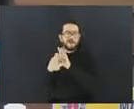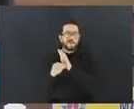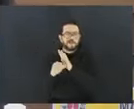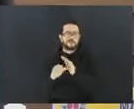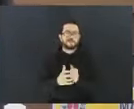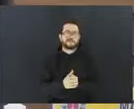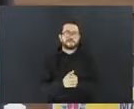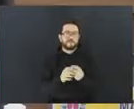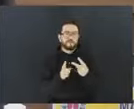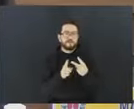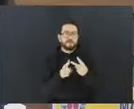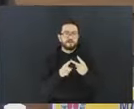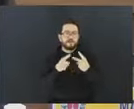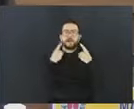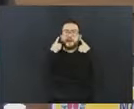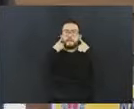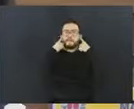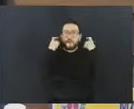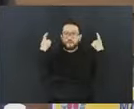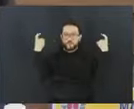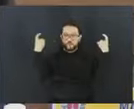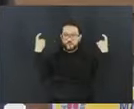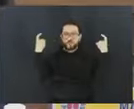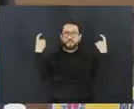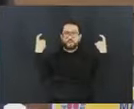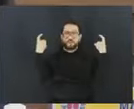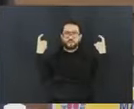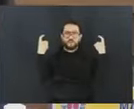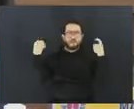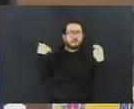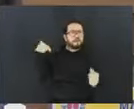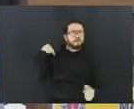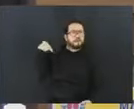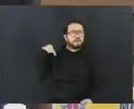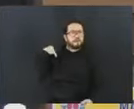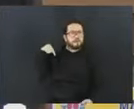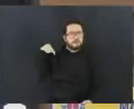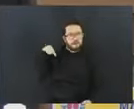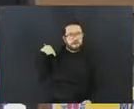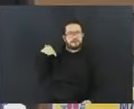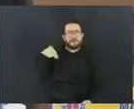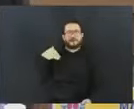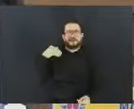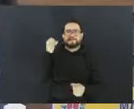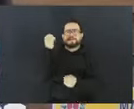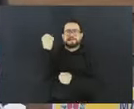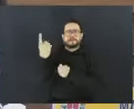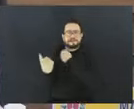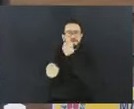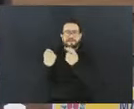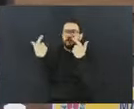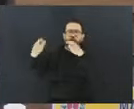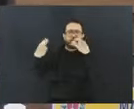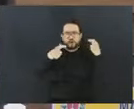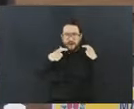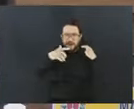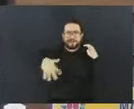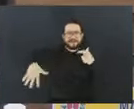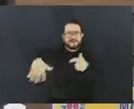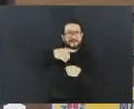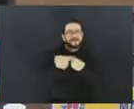ao barulho e baderna, que a gente recebe diversas demandas aqui, que acontecem espalhadas pela cidade também. Se existe alguma parceria com a